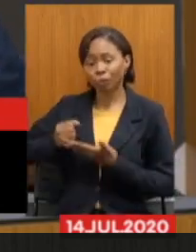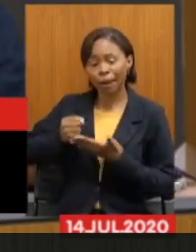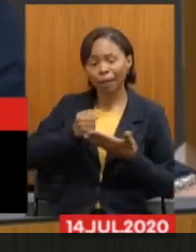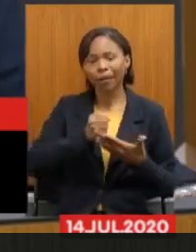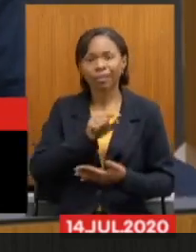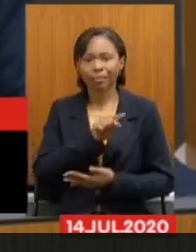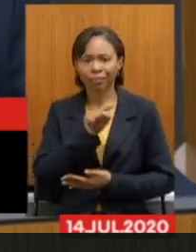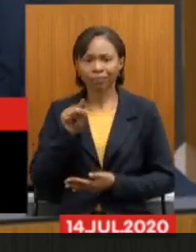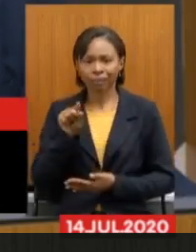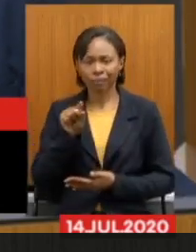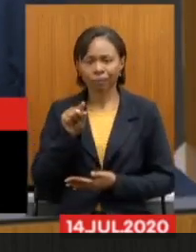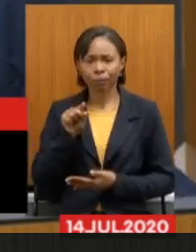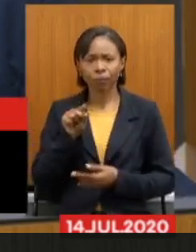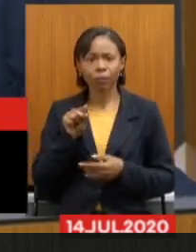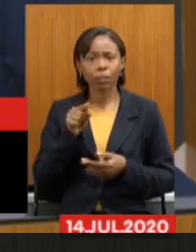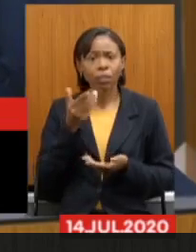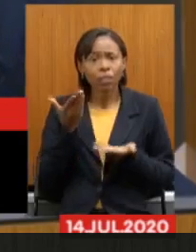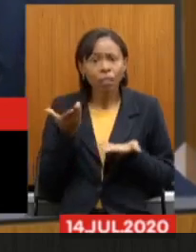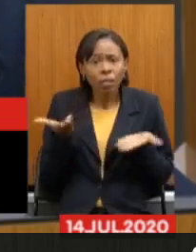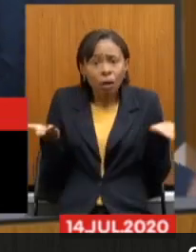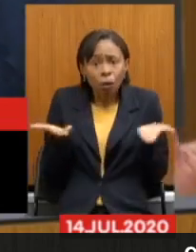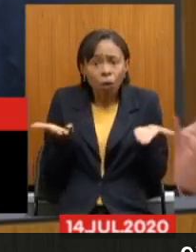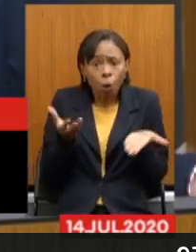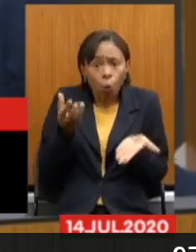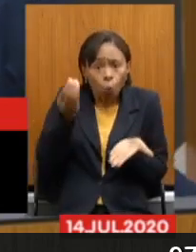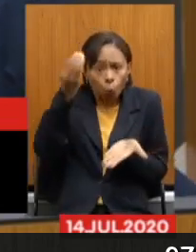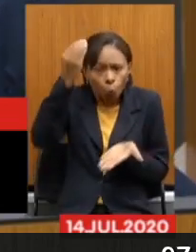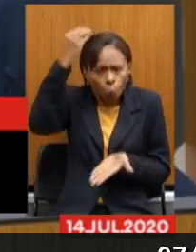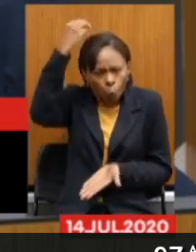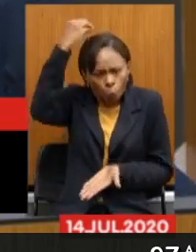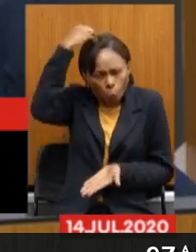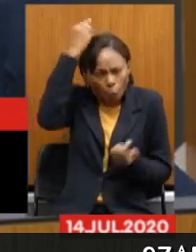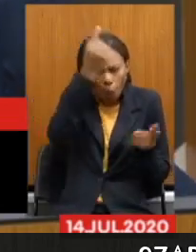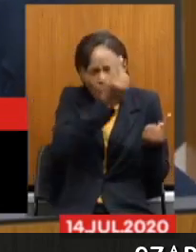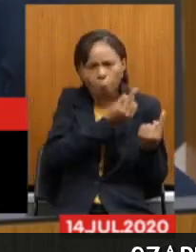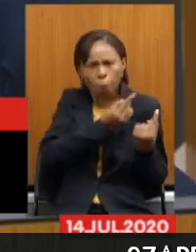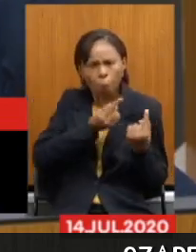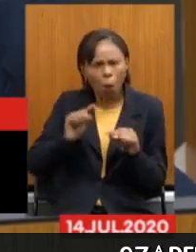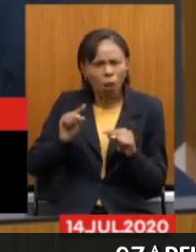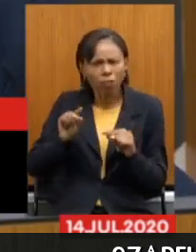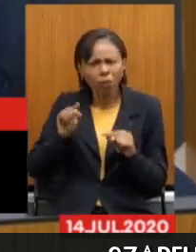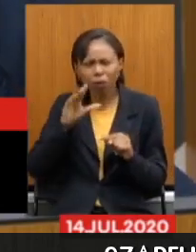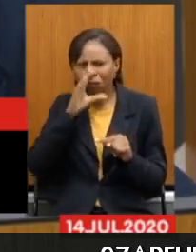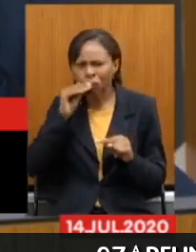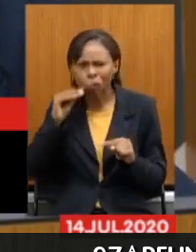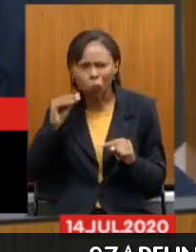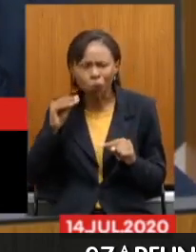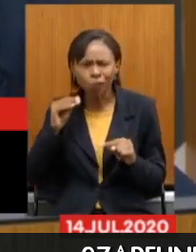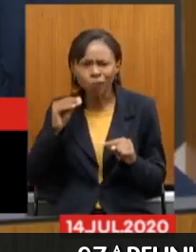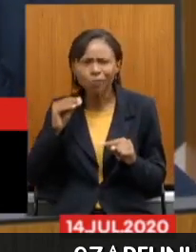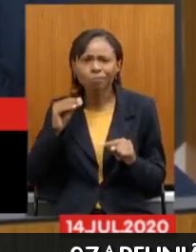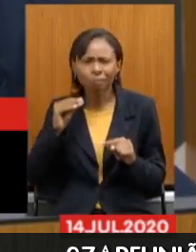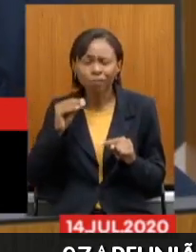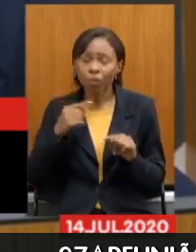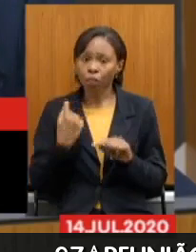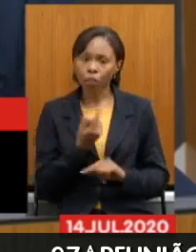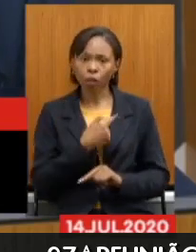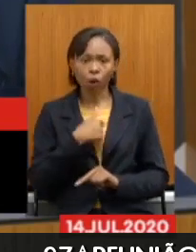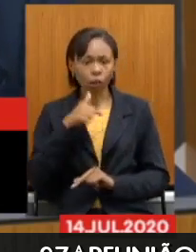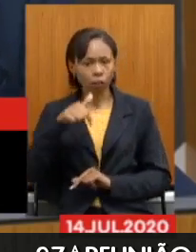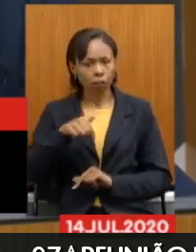tem sido culpado por todos os males, e nós estamos aqui exatamente para fazer esse